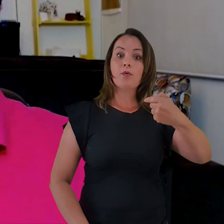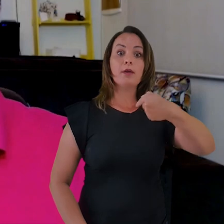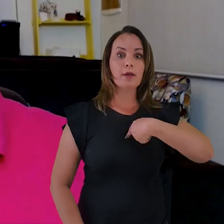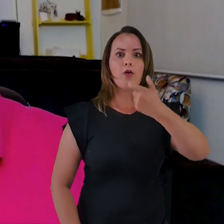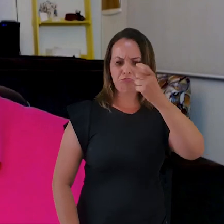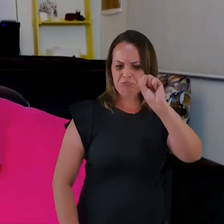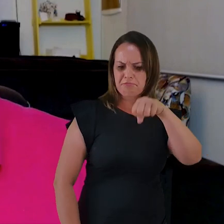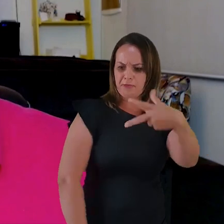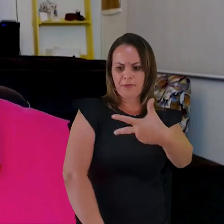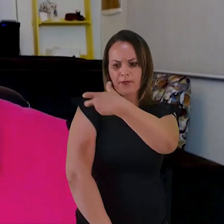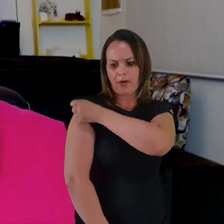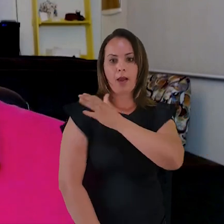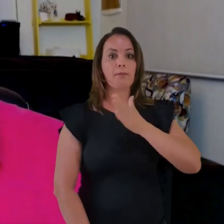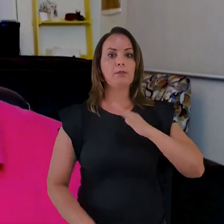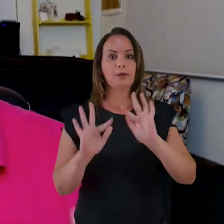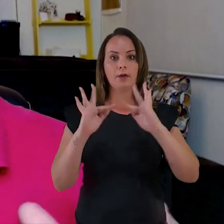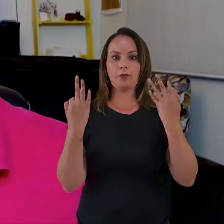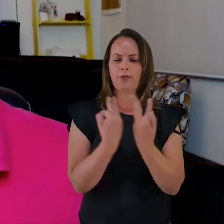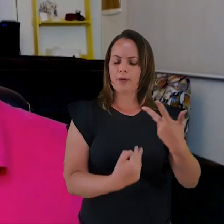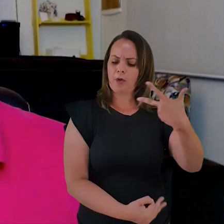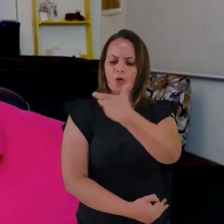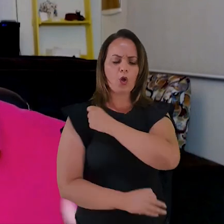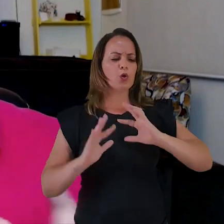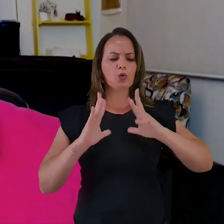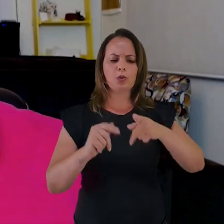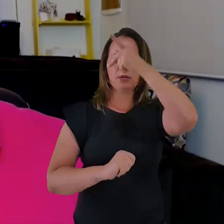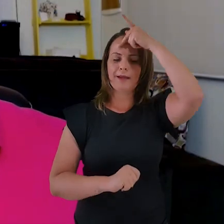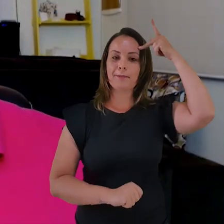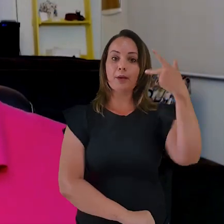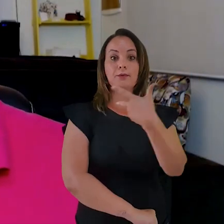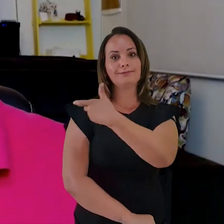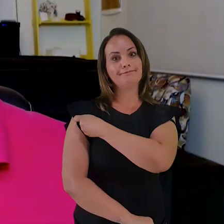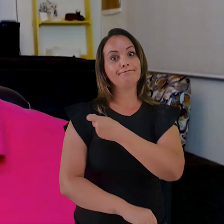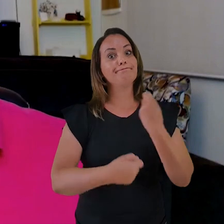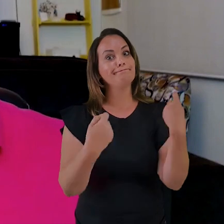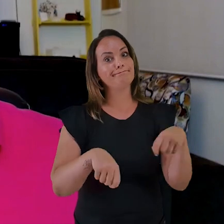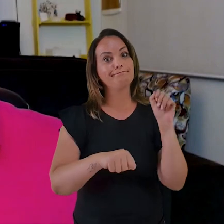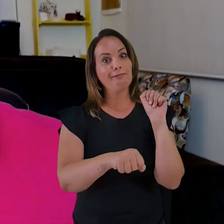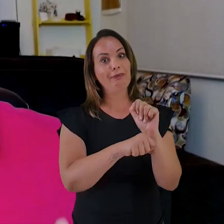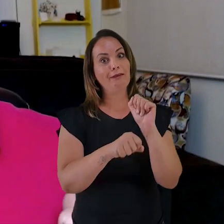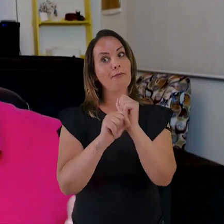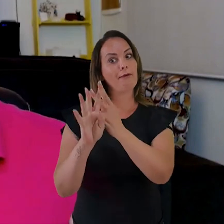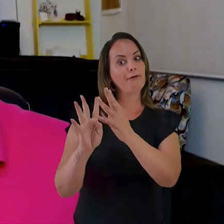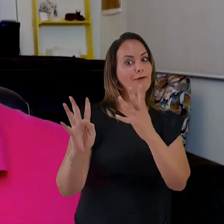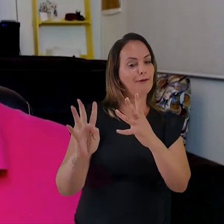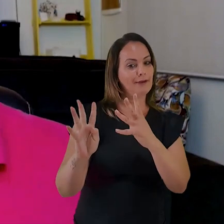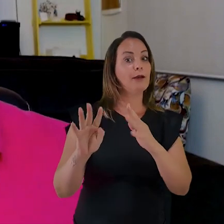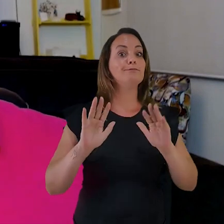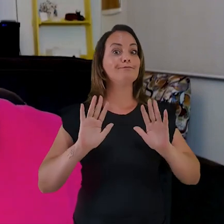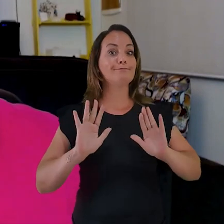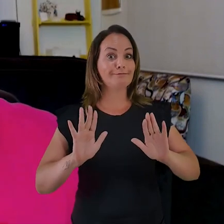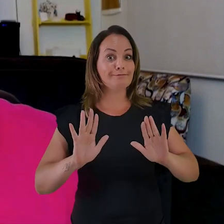meus familiares vão tomar a vacina, todo mundo vai tomar vacina, só tem que esperar nossa vez chegar. Bom, enquanto isso não